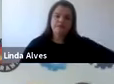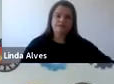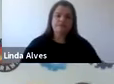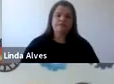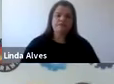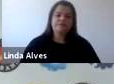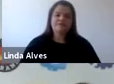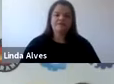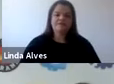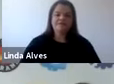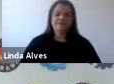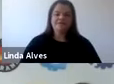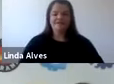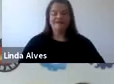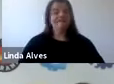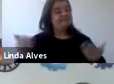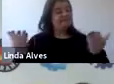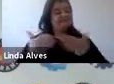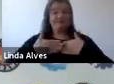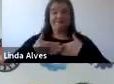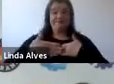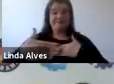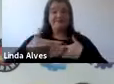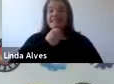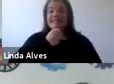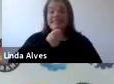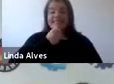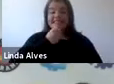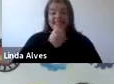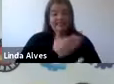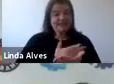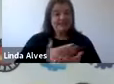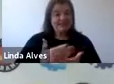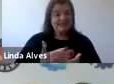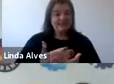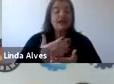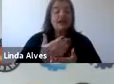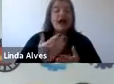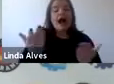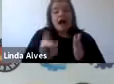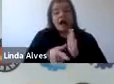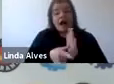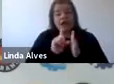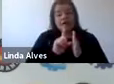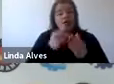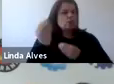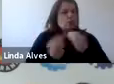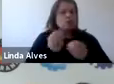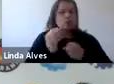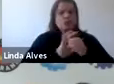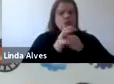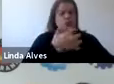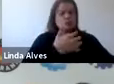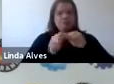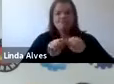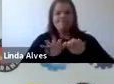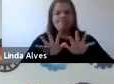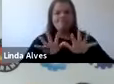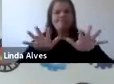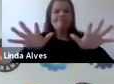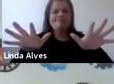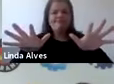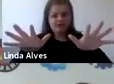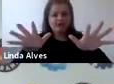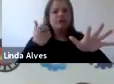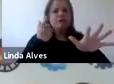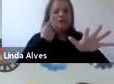Vamos lá, então, gente, começar aqui com a evolução da pandemia aqui em nosso país, no mundo, enfim, vocês, no nosso estado. Vocês estão